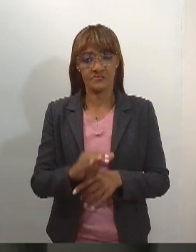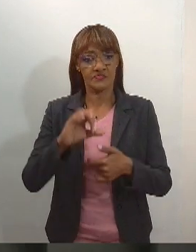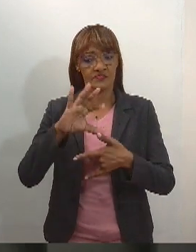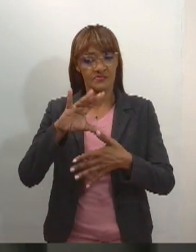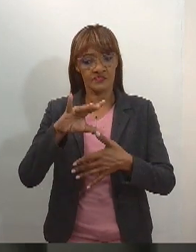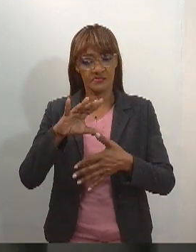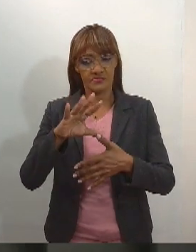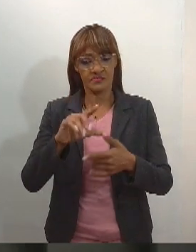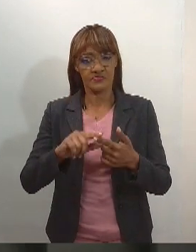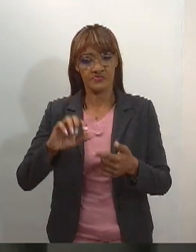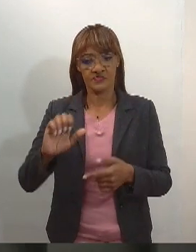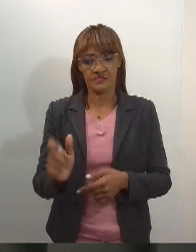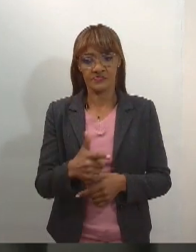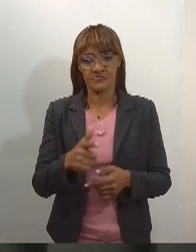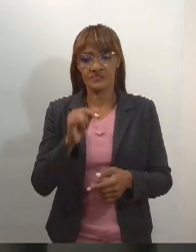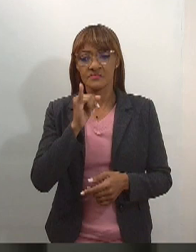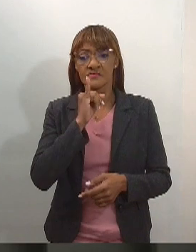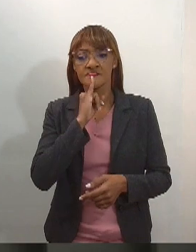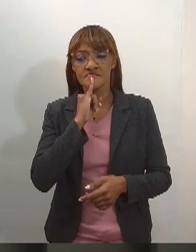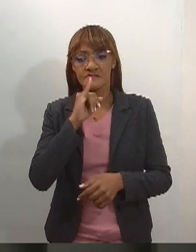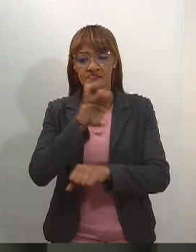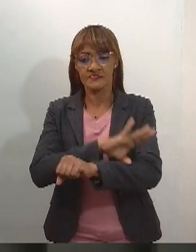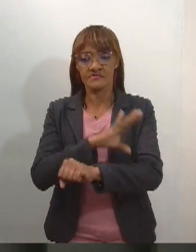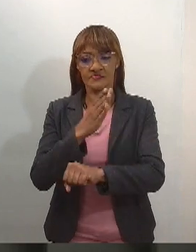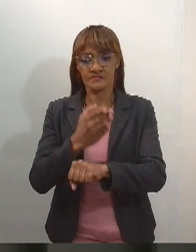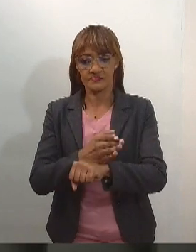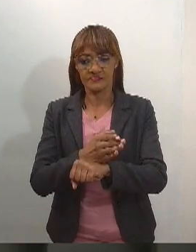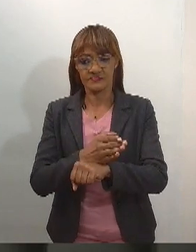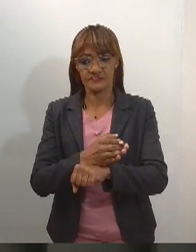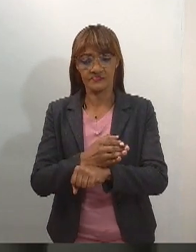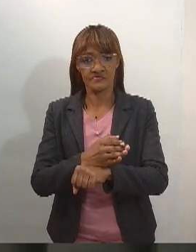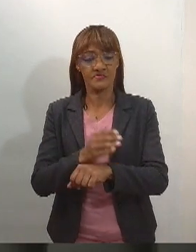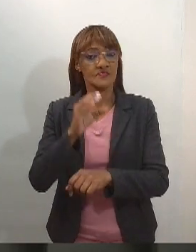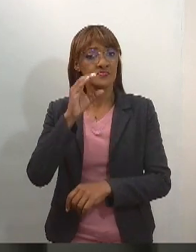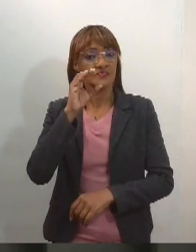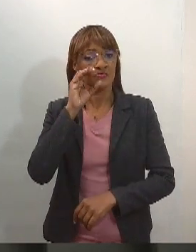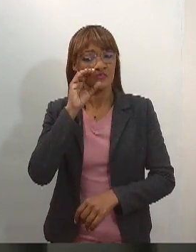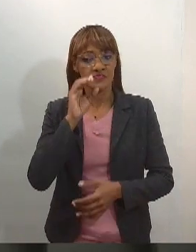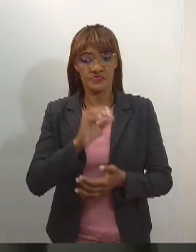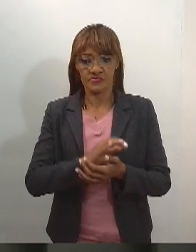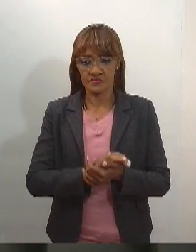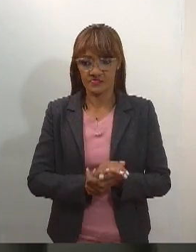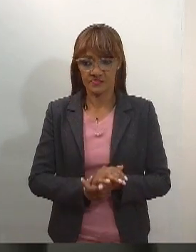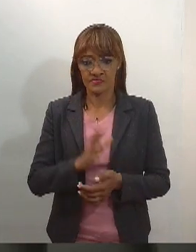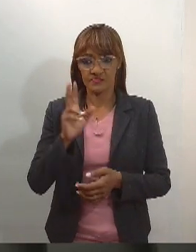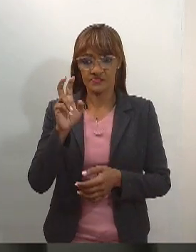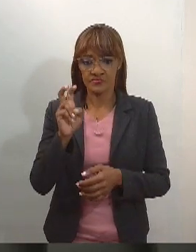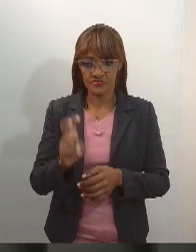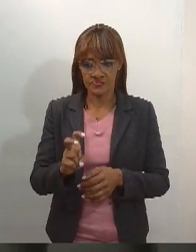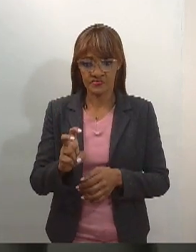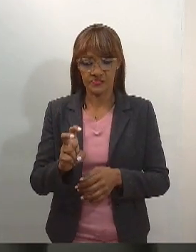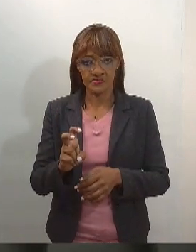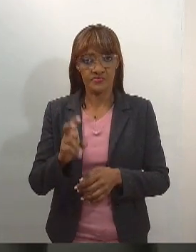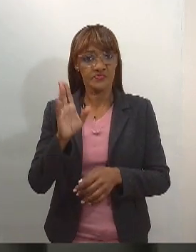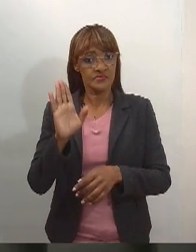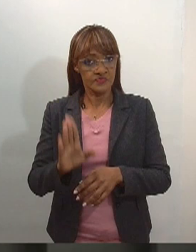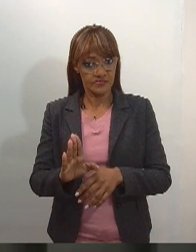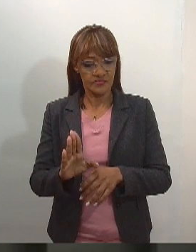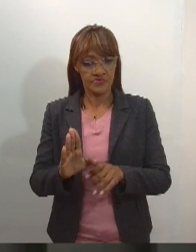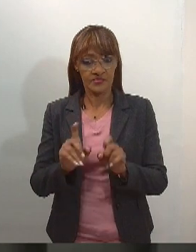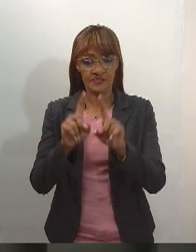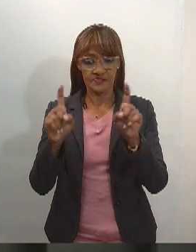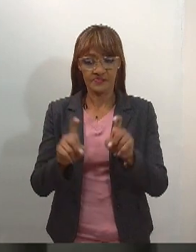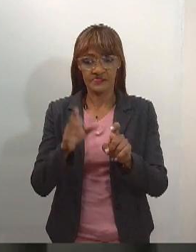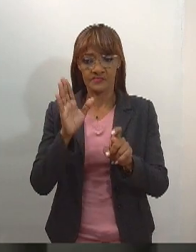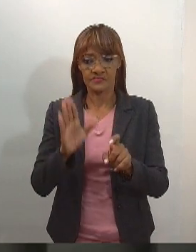Estância, Itabaiana, Apropriá e Nossa Senhora do Socorro. Os 5 aparelhos já estão em funcionamento e trazendo benefícios não só